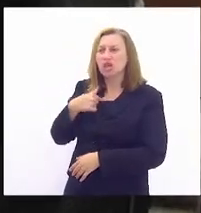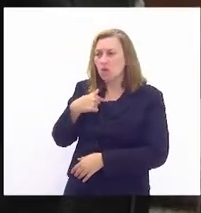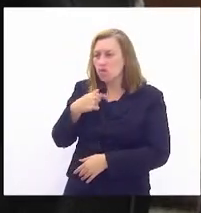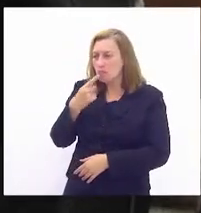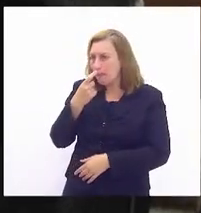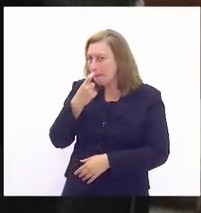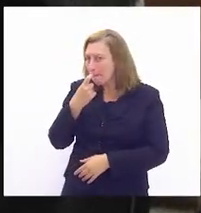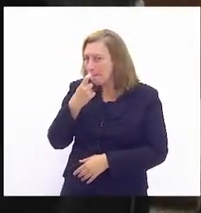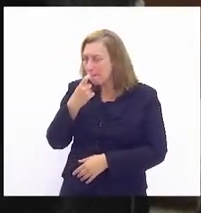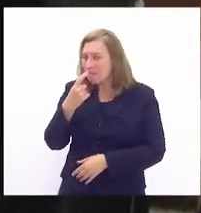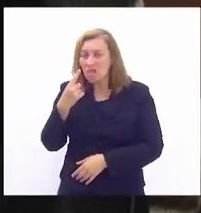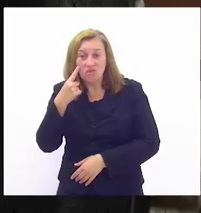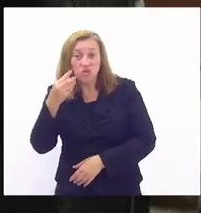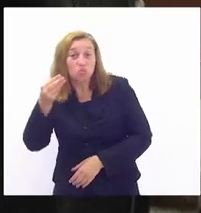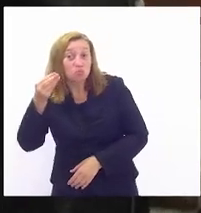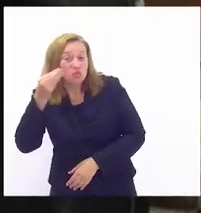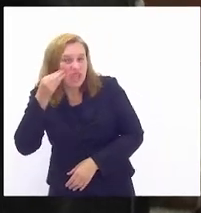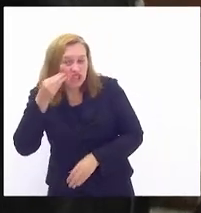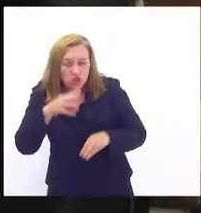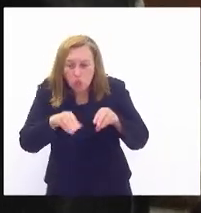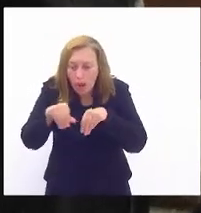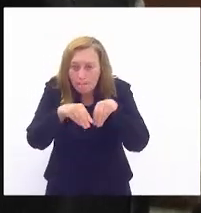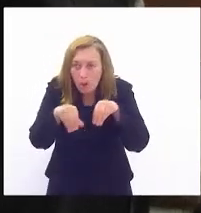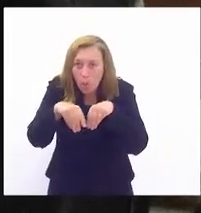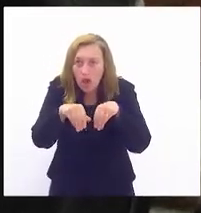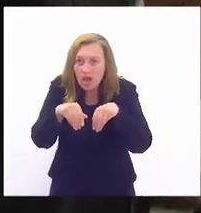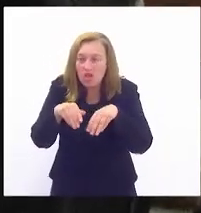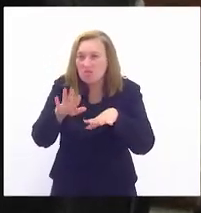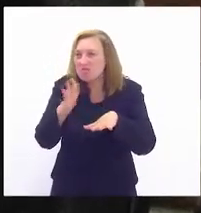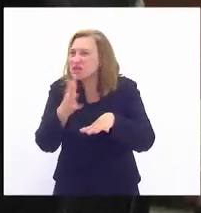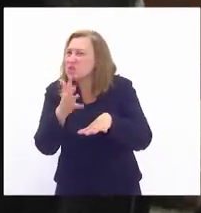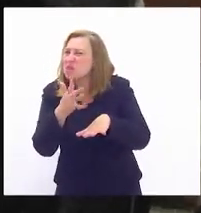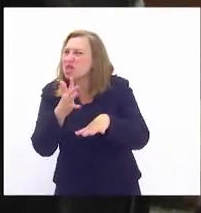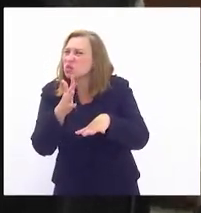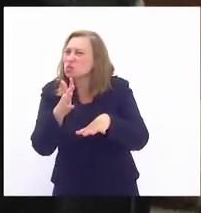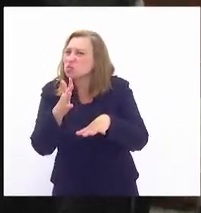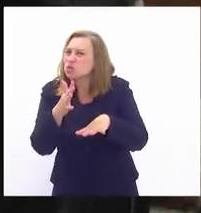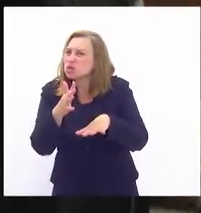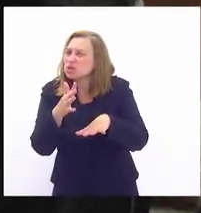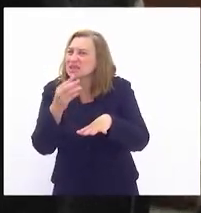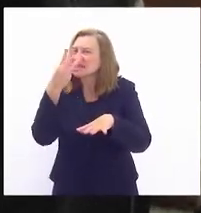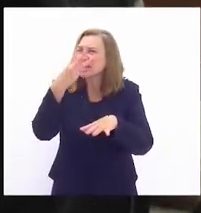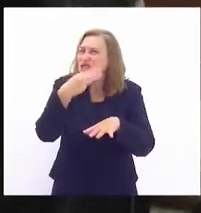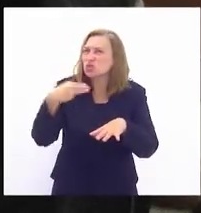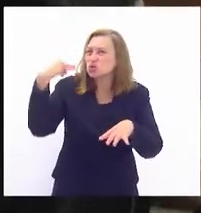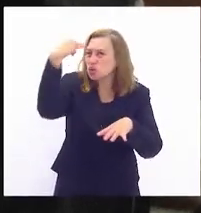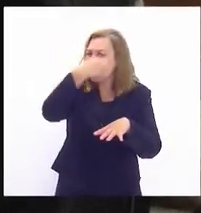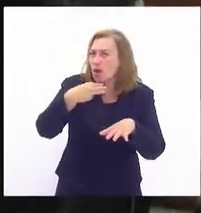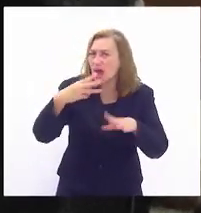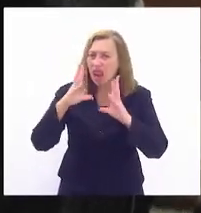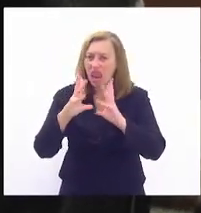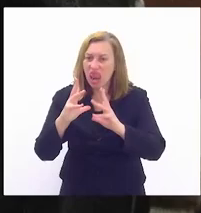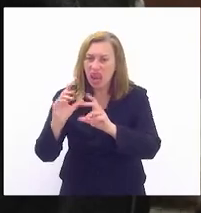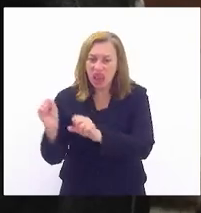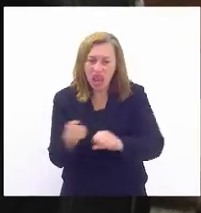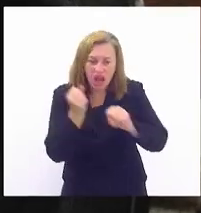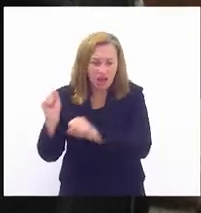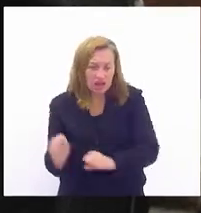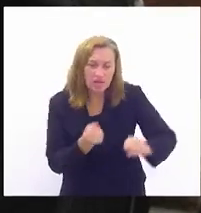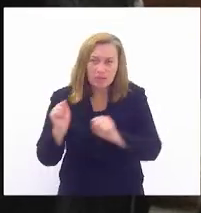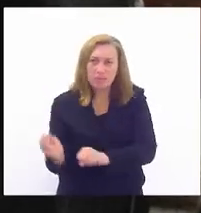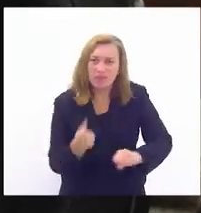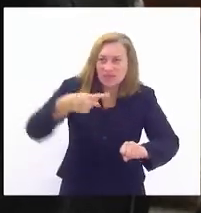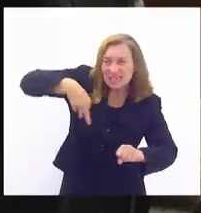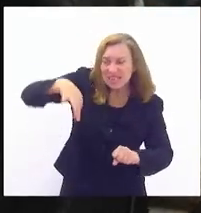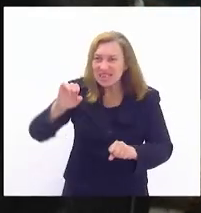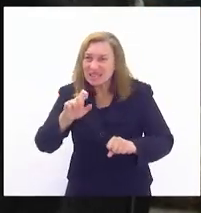e fazer o teste com a poeira. Eu fiquei mais ou menos umas 3 horas limpando o quintal, sem uma gota de